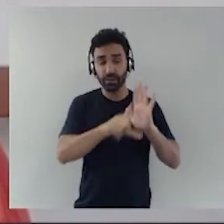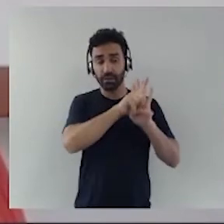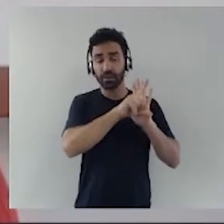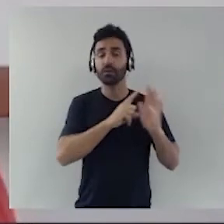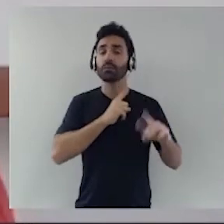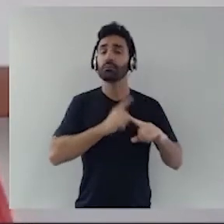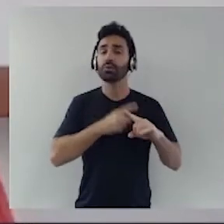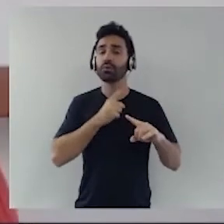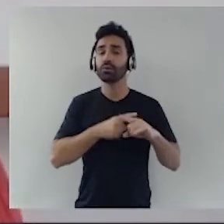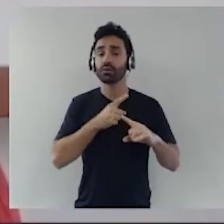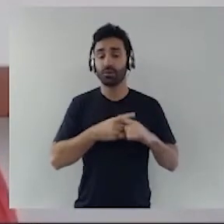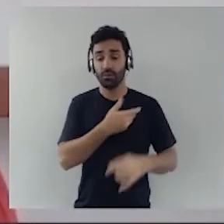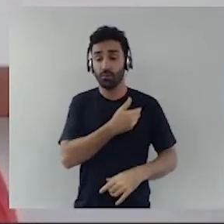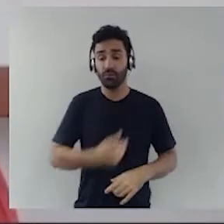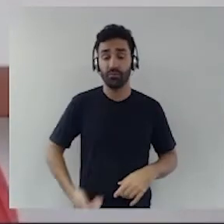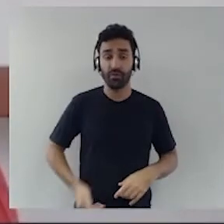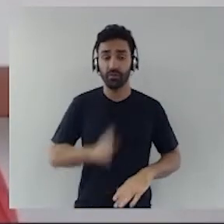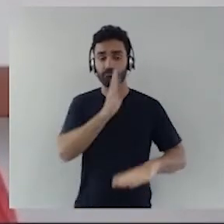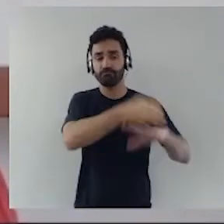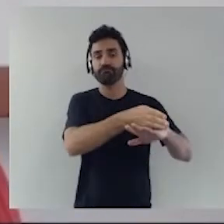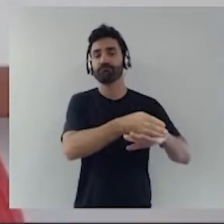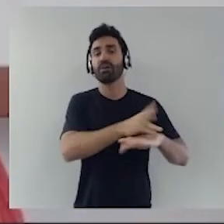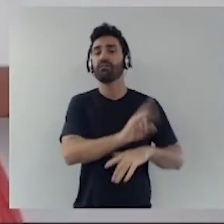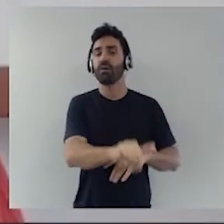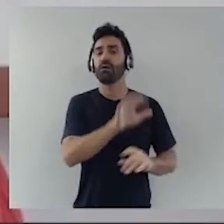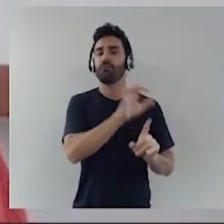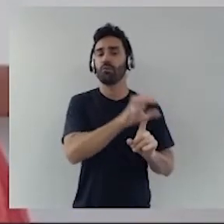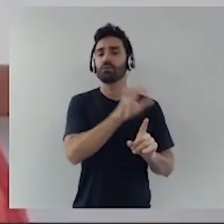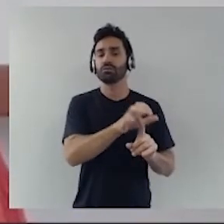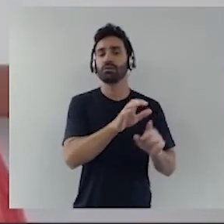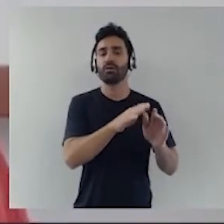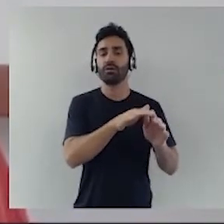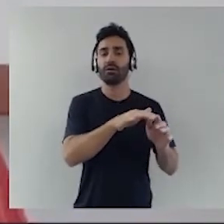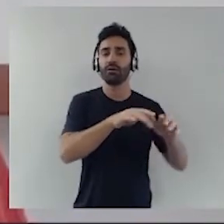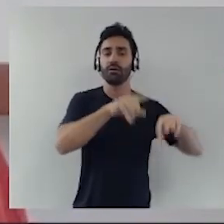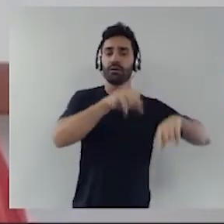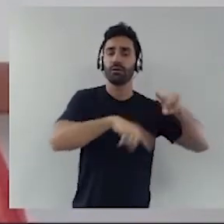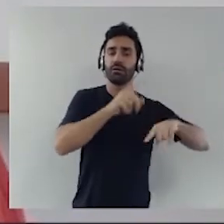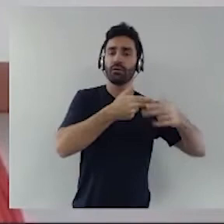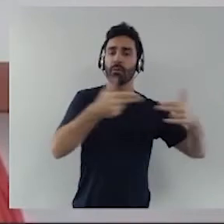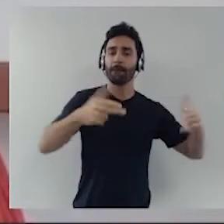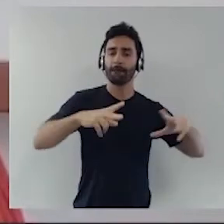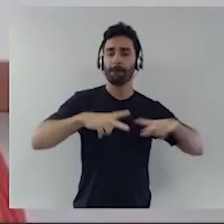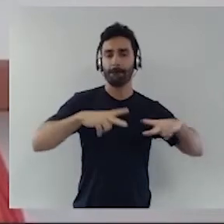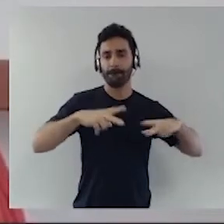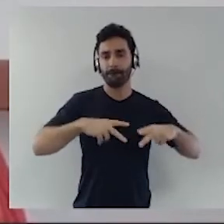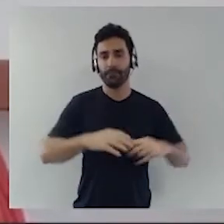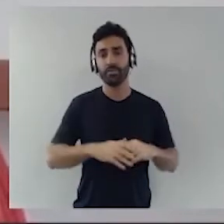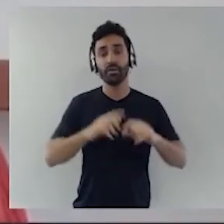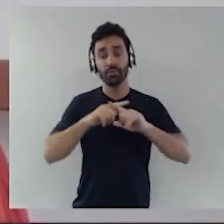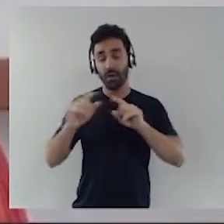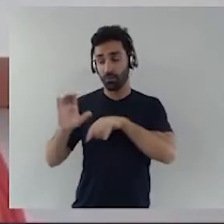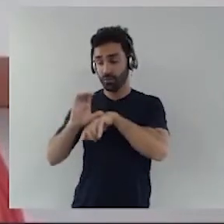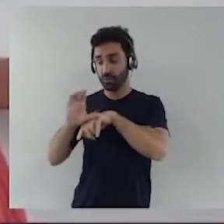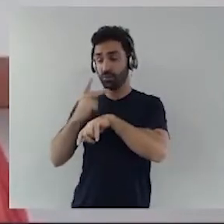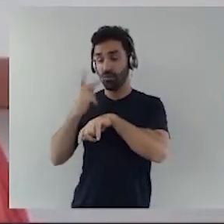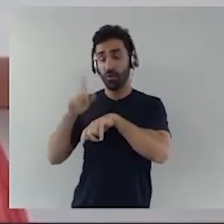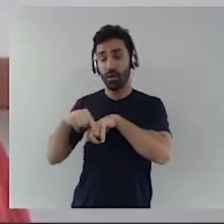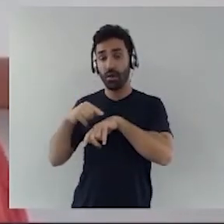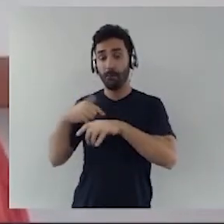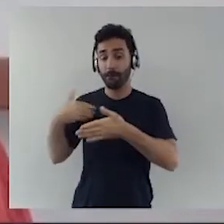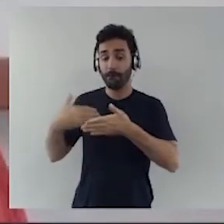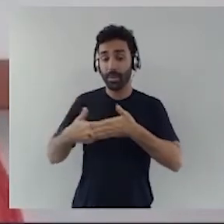a intervenção do o patrimônio privado lembro a constituição federal fala iminente perigo público a autoridade